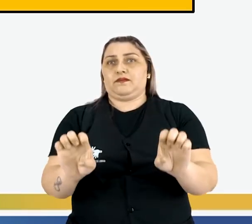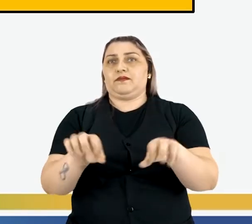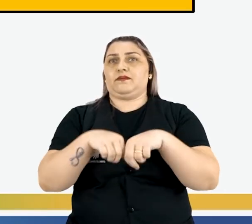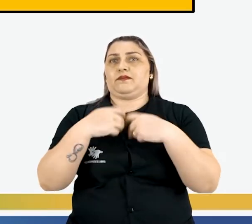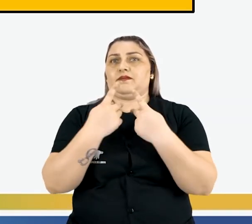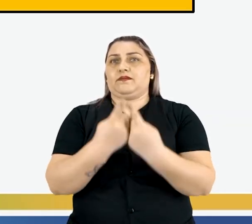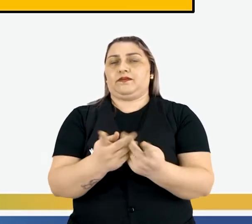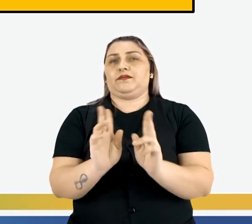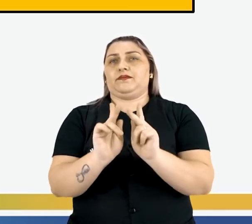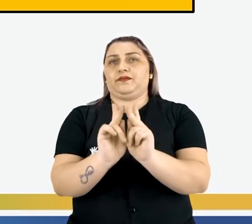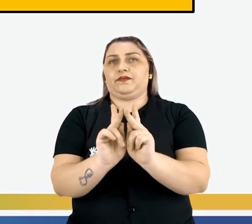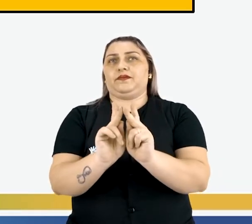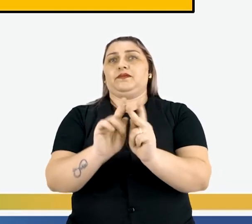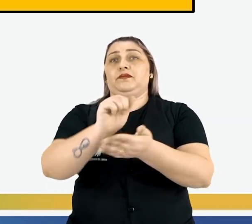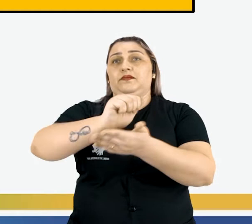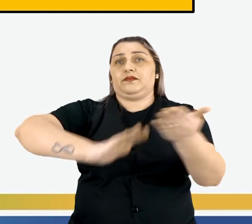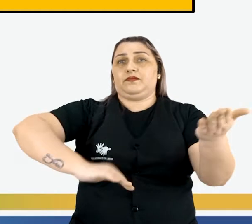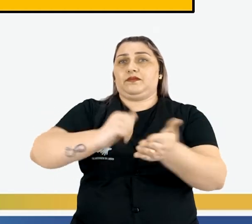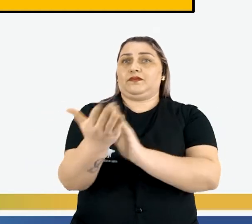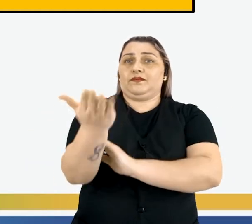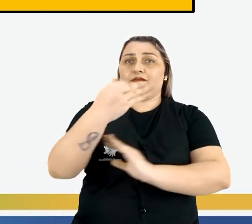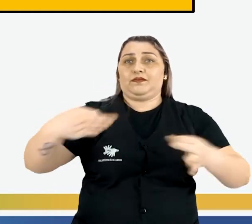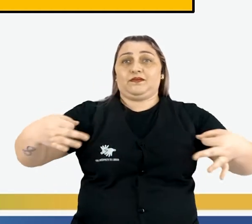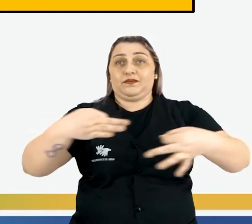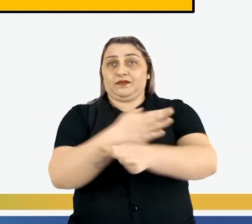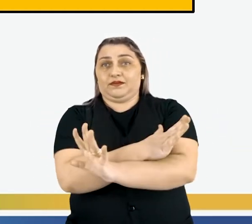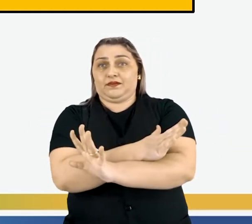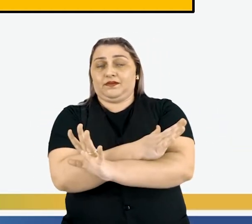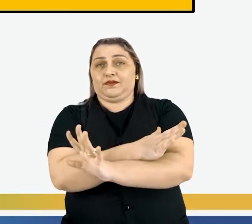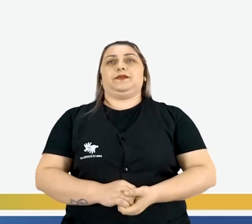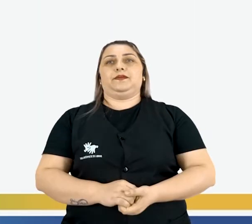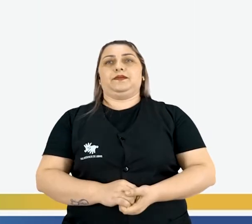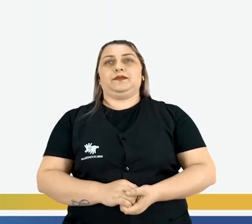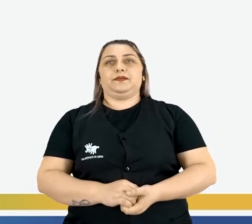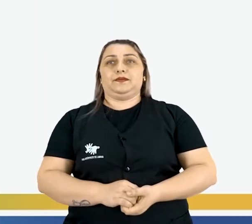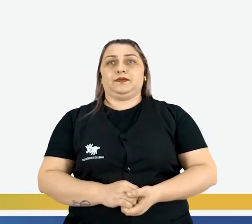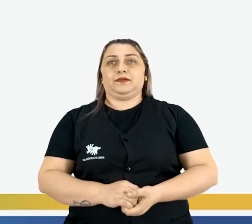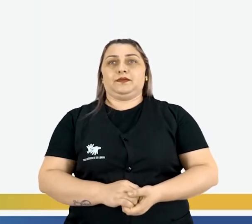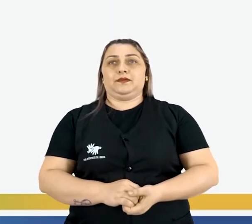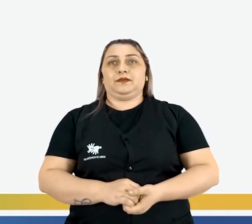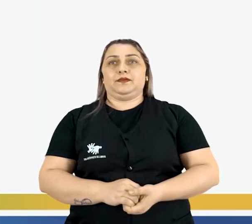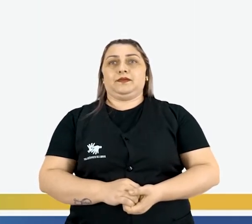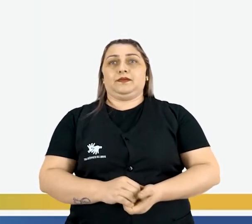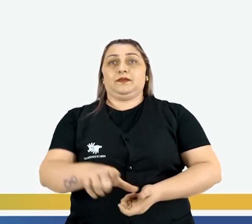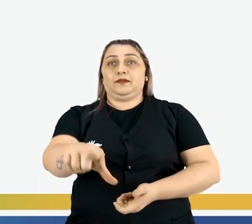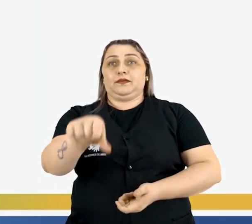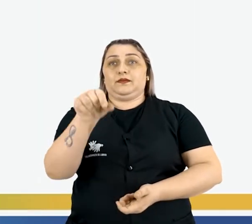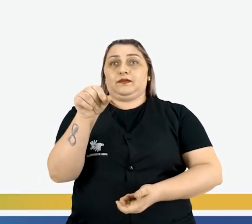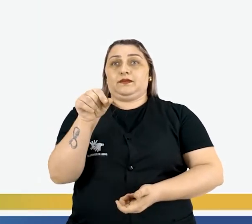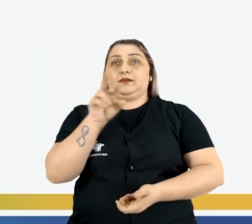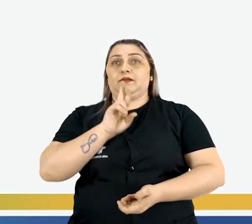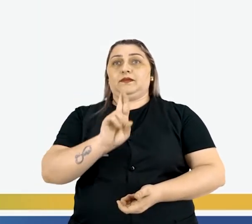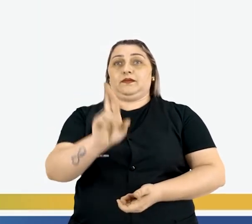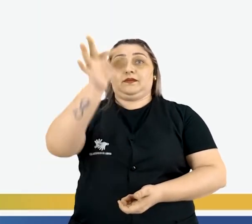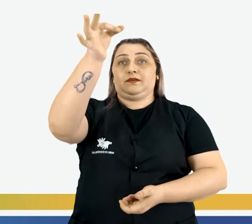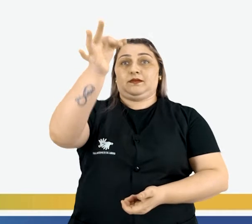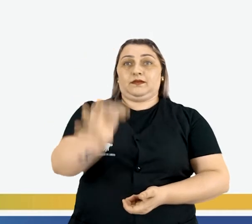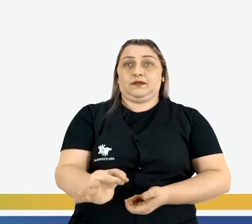Então vamos para as atividades. Preparados? Vamos lá. Marque a alternativa